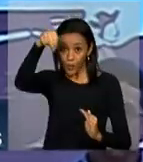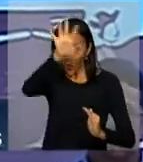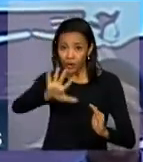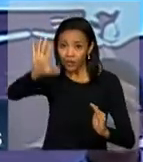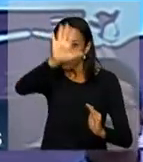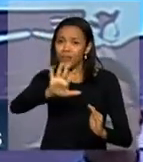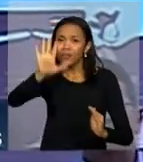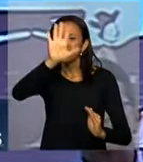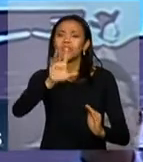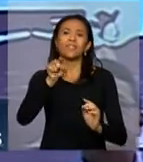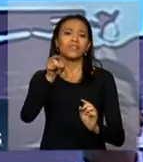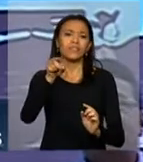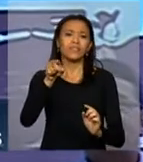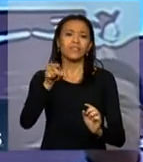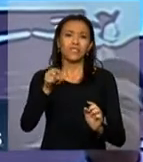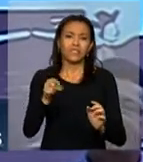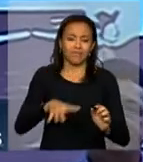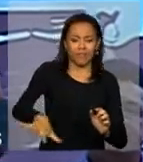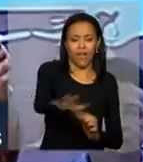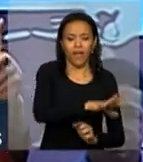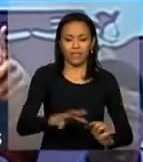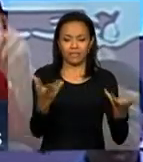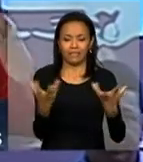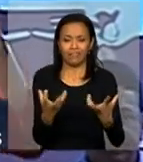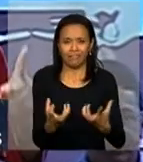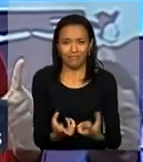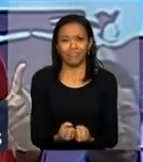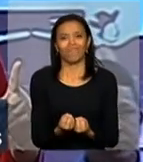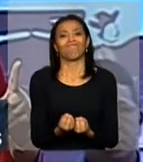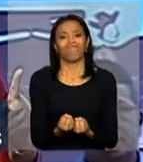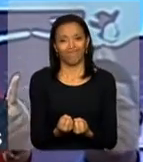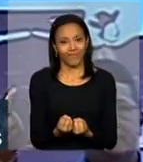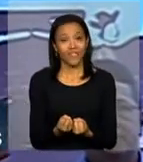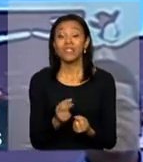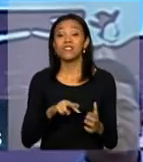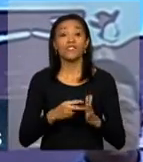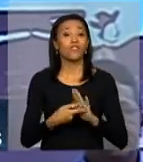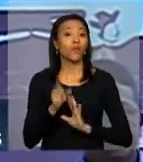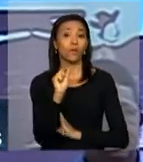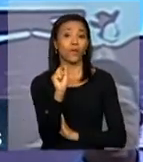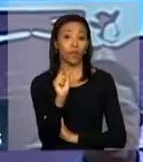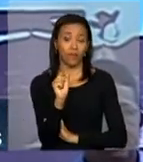do nordestino, significa saber que